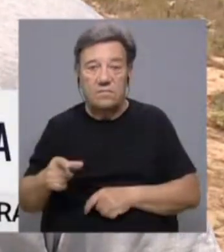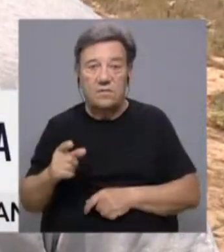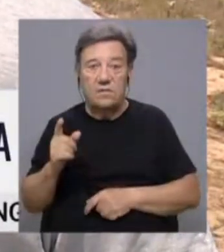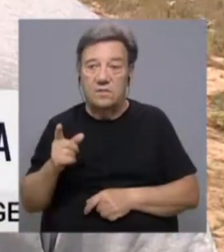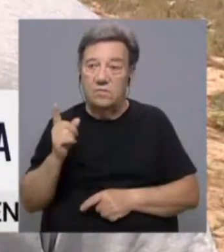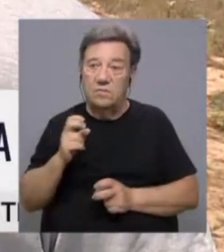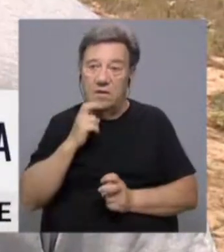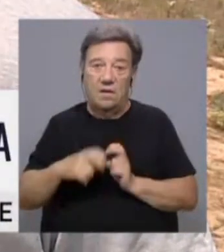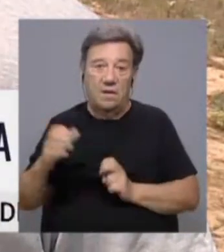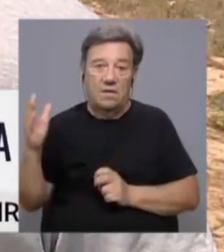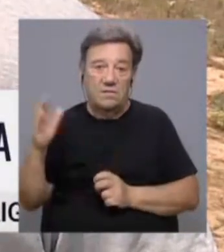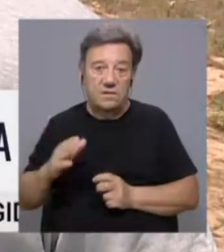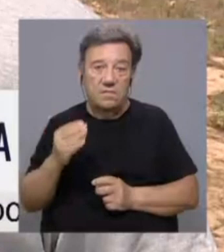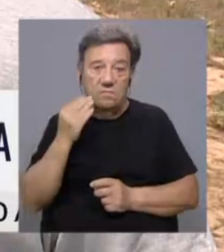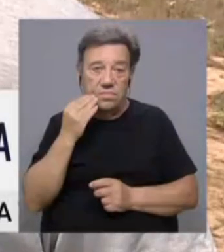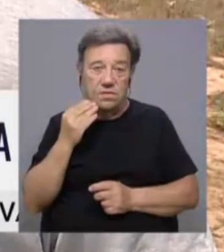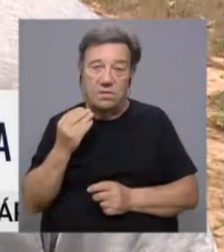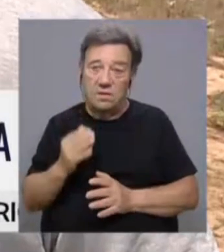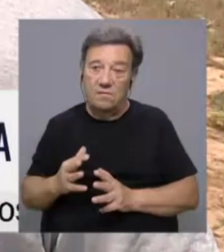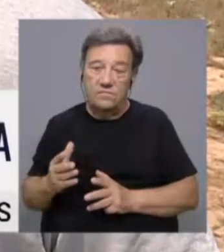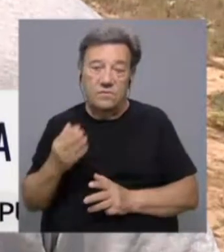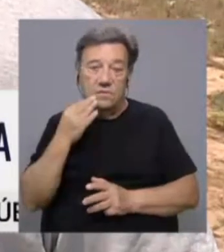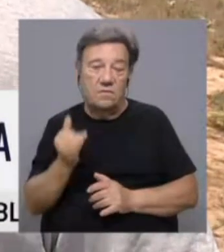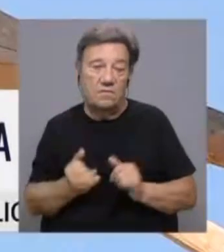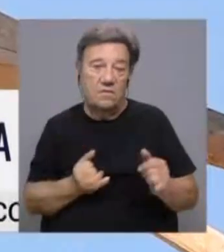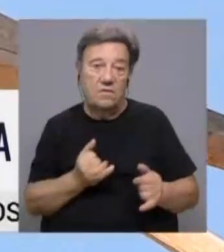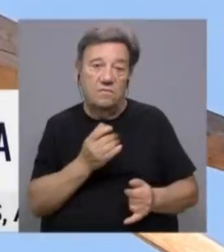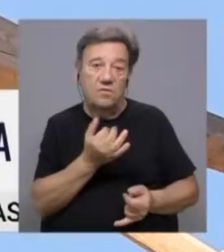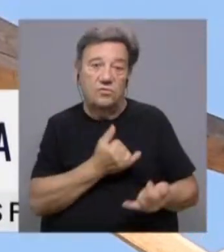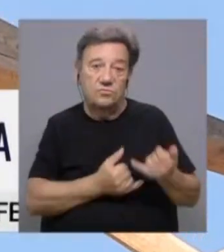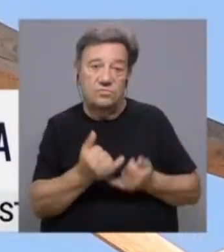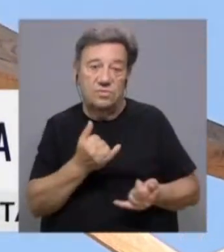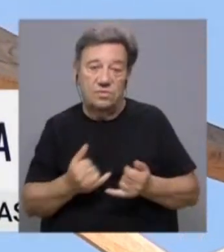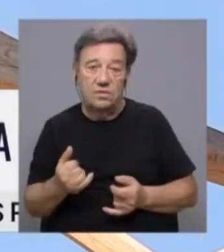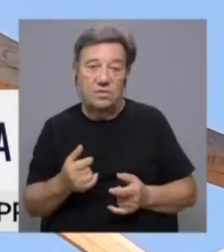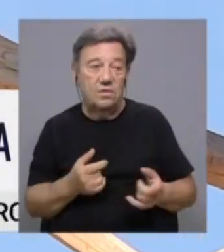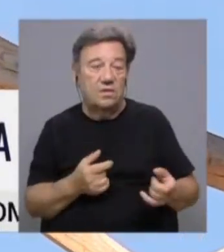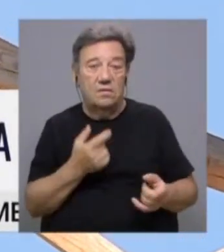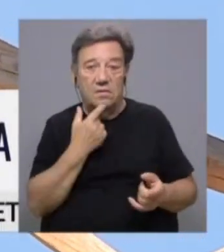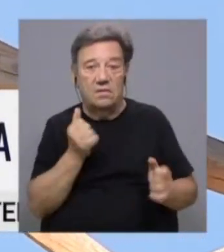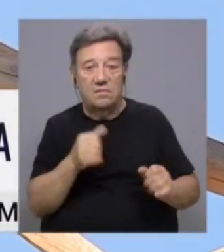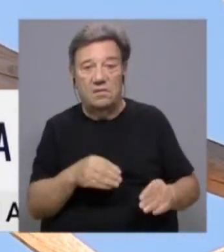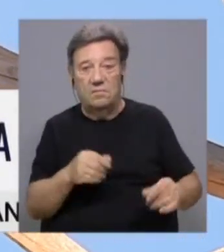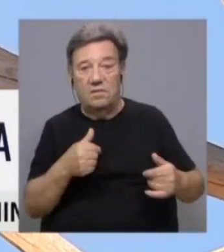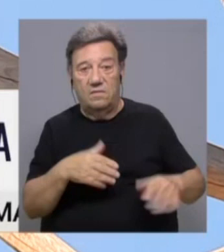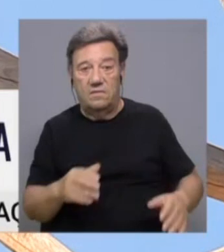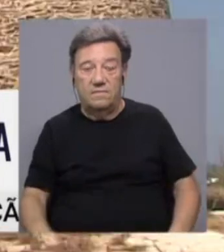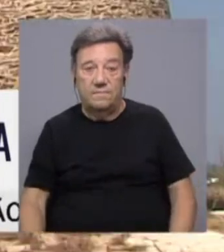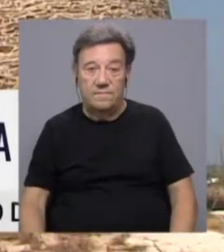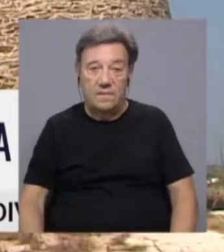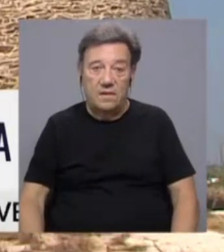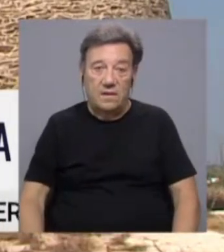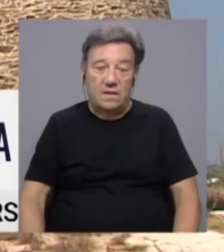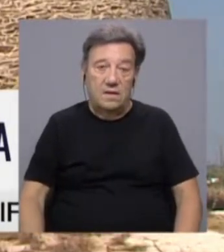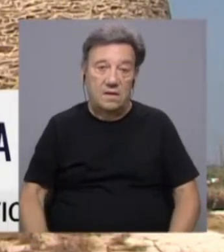da eletricidade e a evolução, naturalmente foram sendo substituídos e deixados, por assim dizer, ao abandono. A escritura